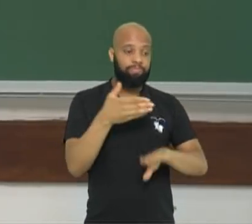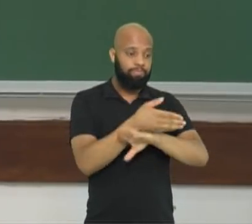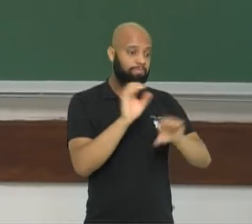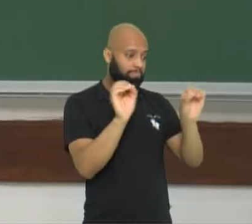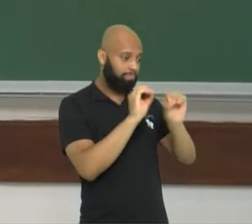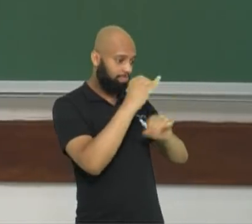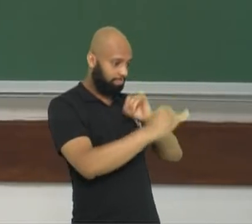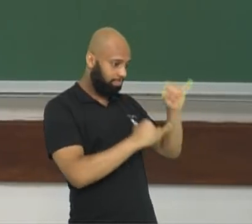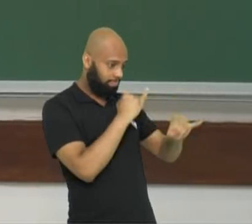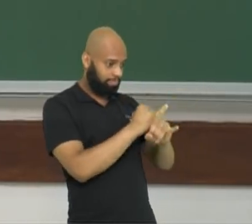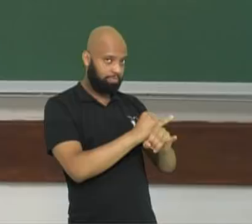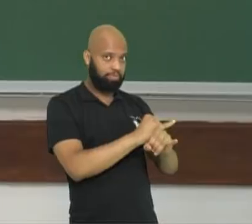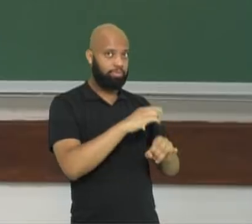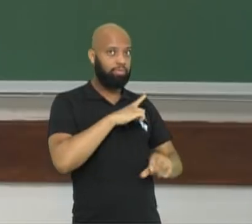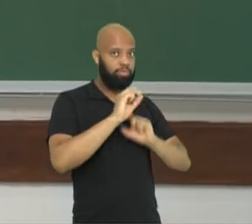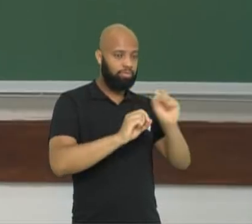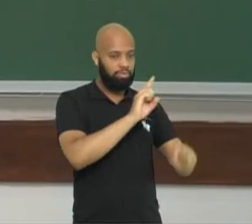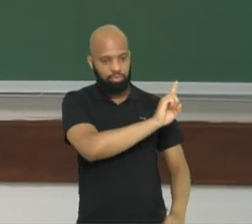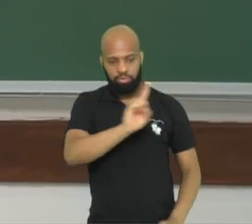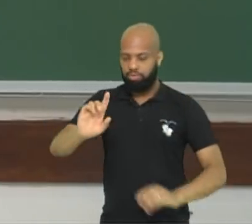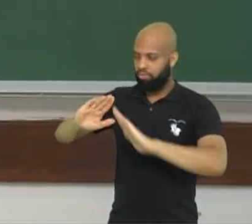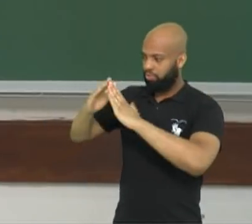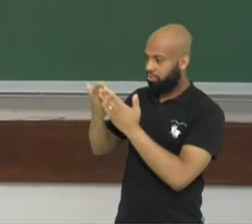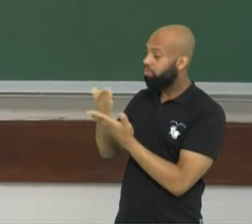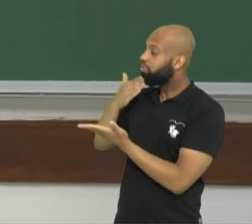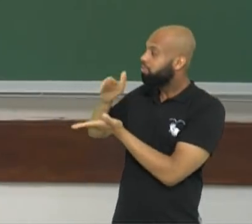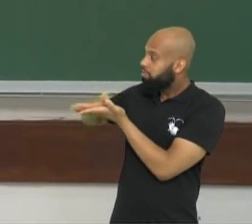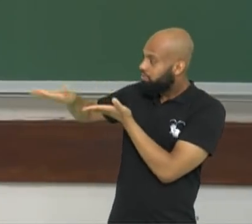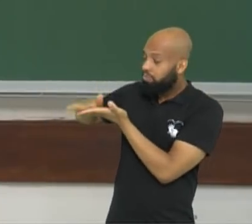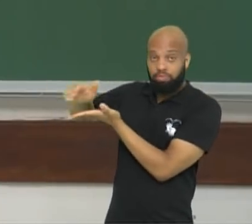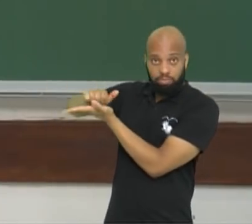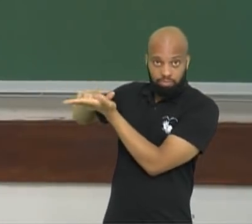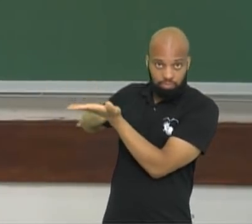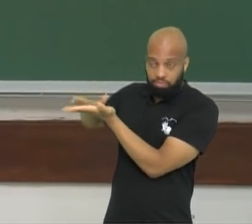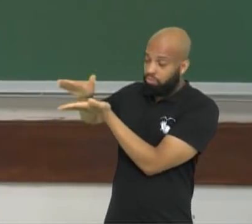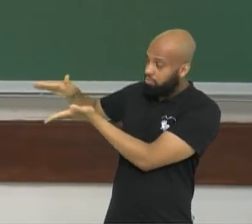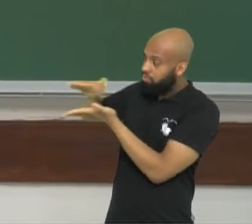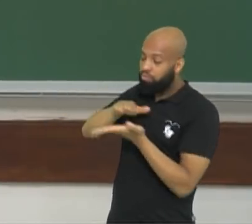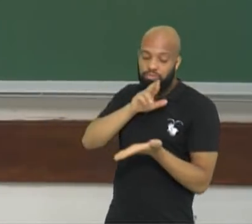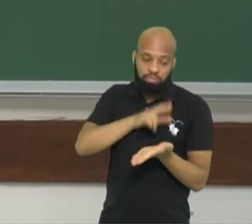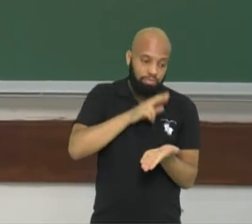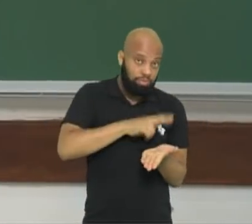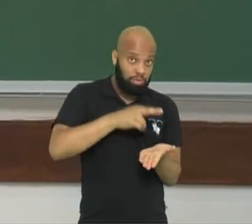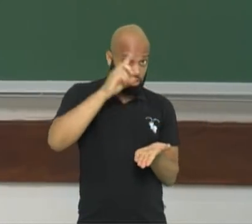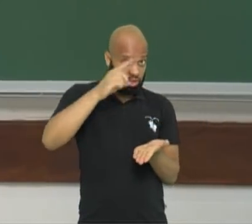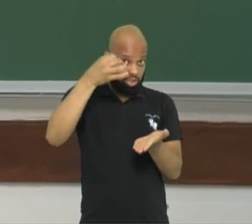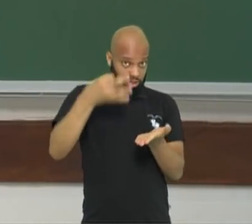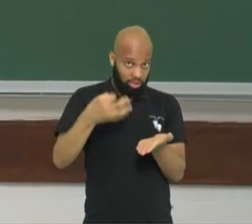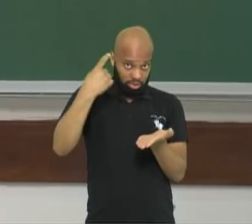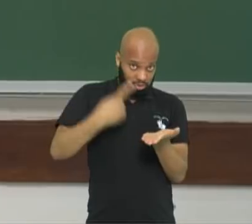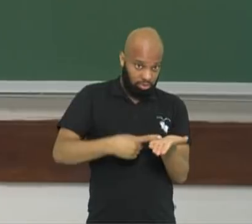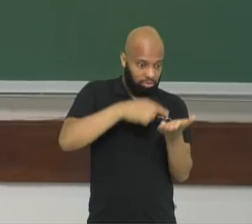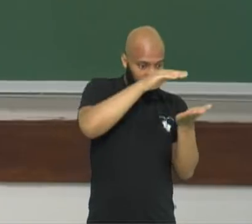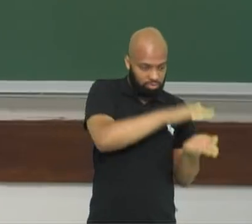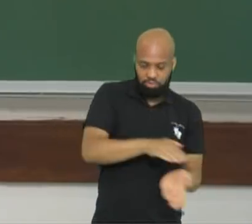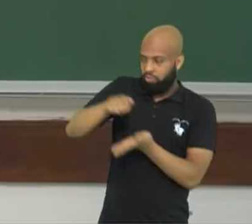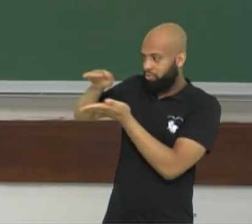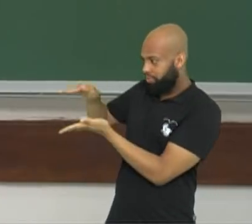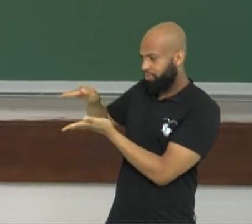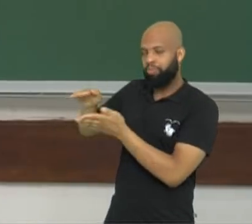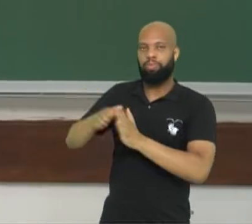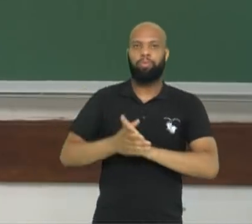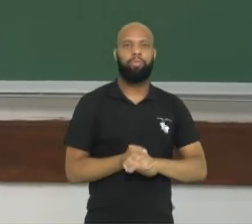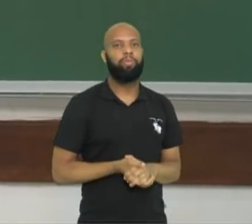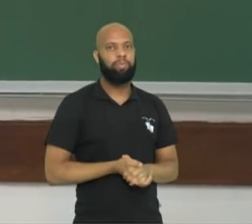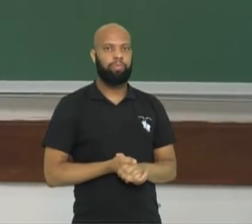também quem não tem acesso, lembre-se de retirar e também de devolver, né, no dia combinado, né, aquelas atividades impressas no seu